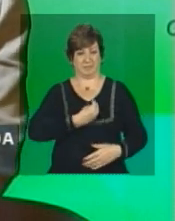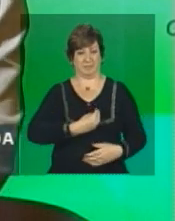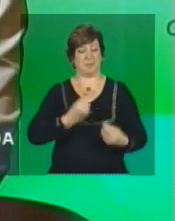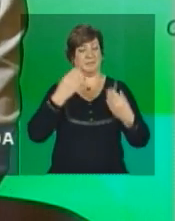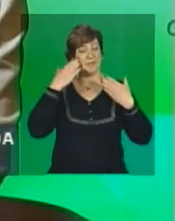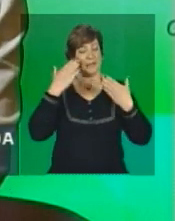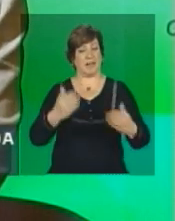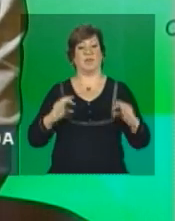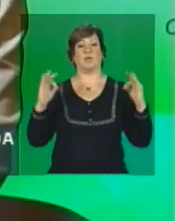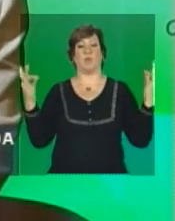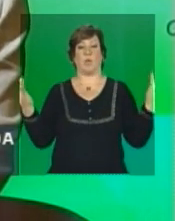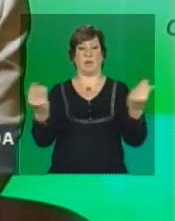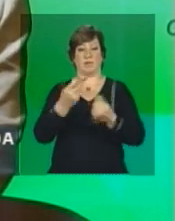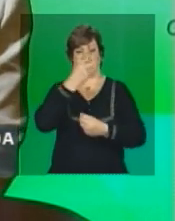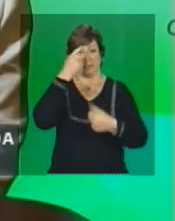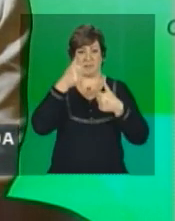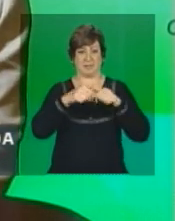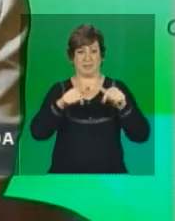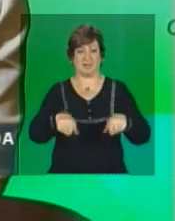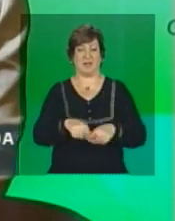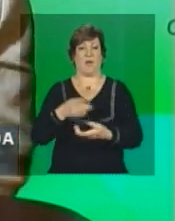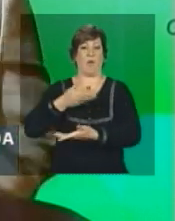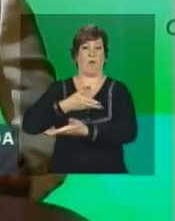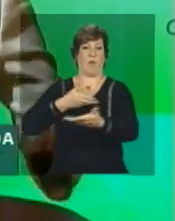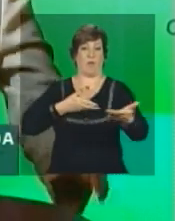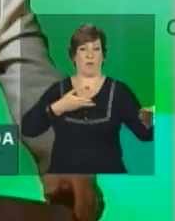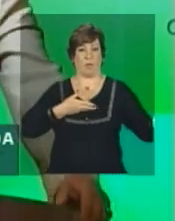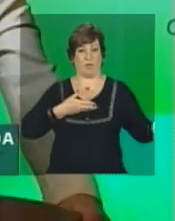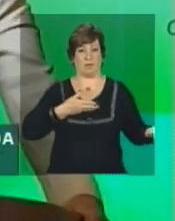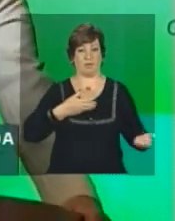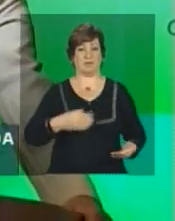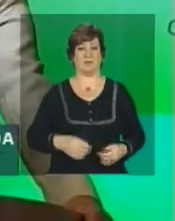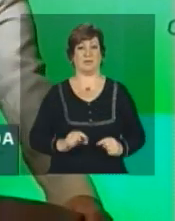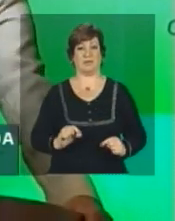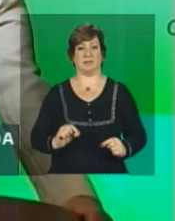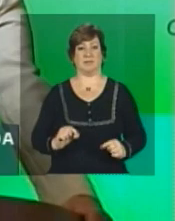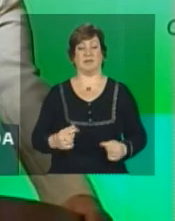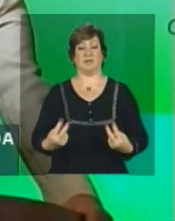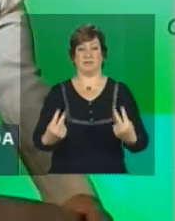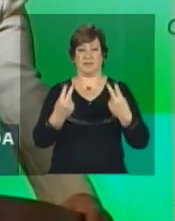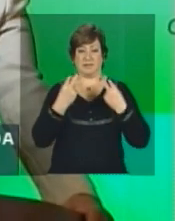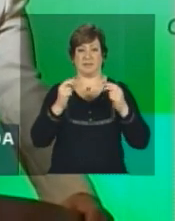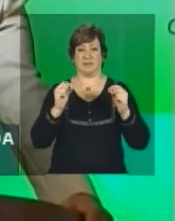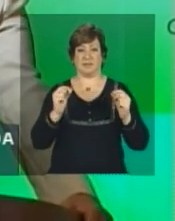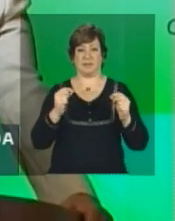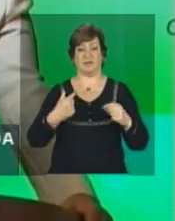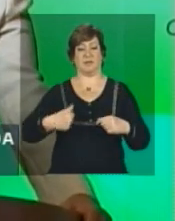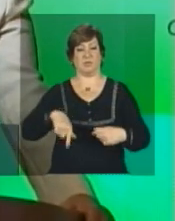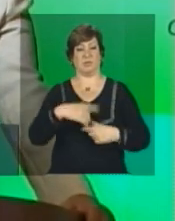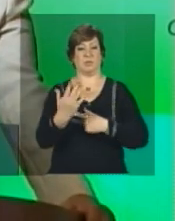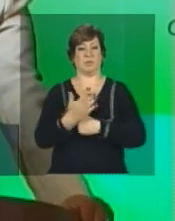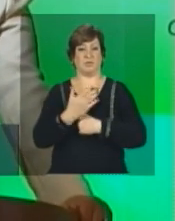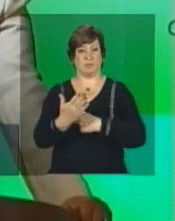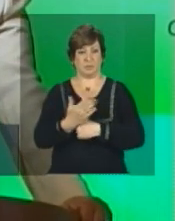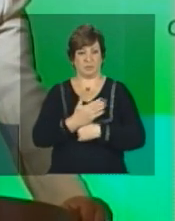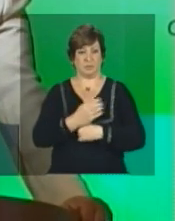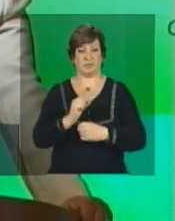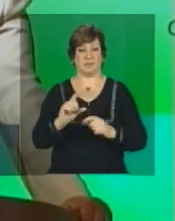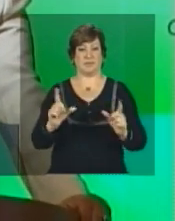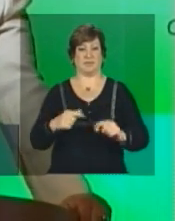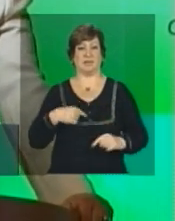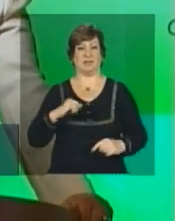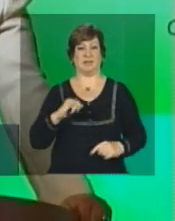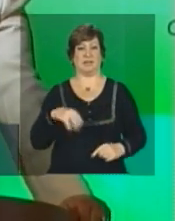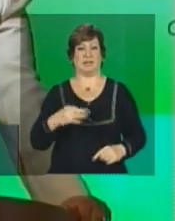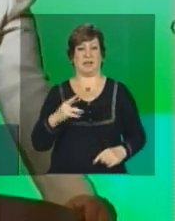Muito obrigada a todos os presentes e aos colegas que me assistem, que nos assistem pela